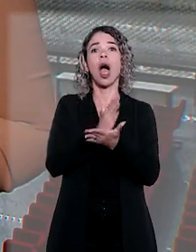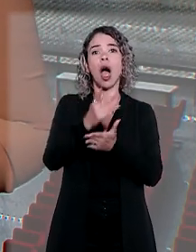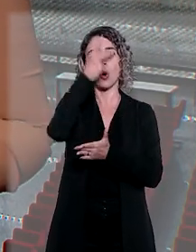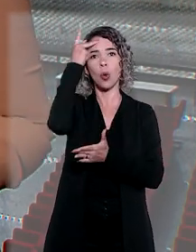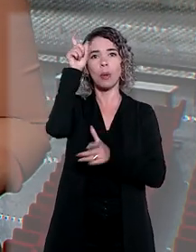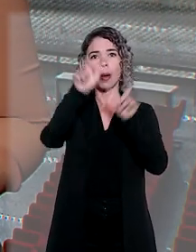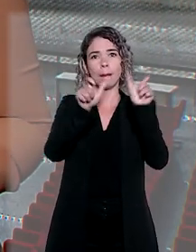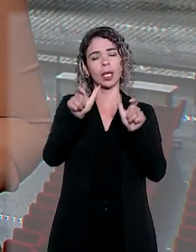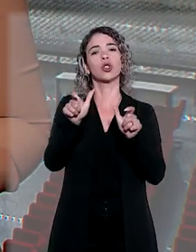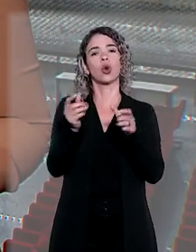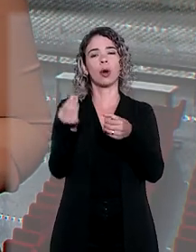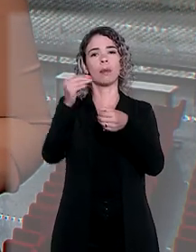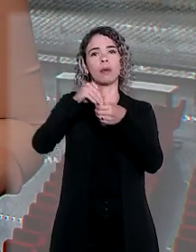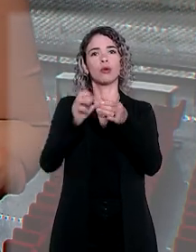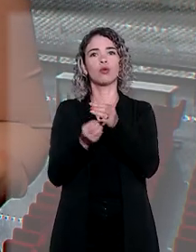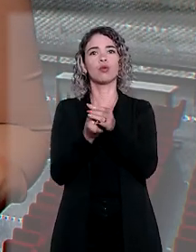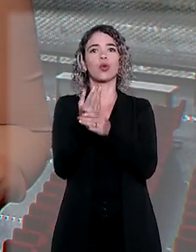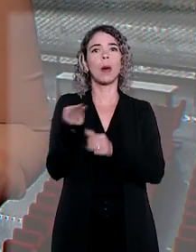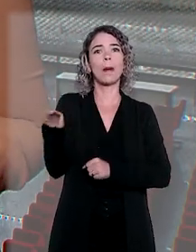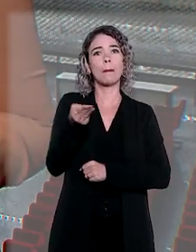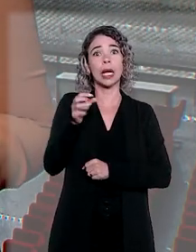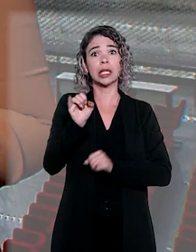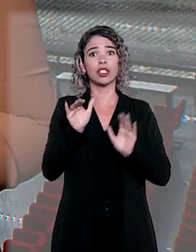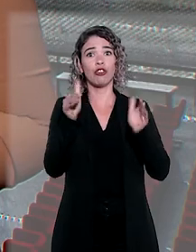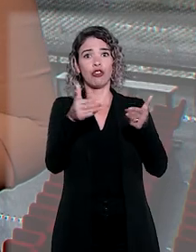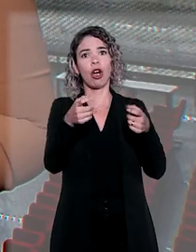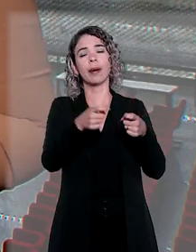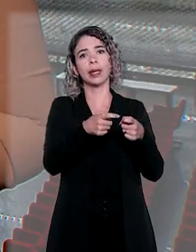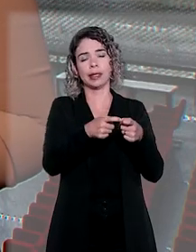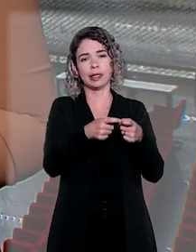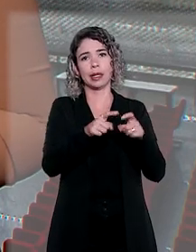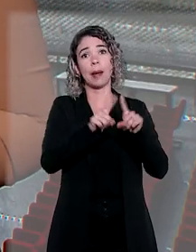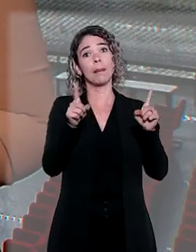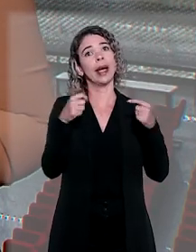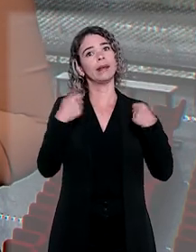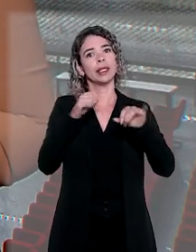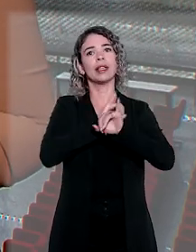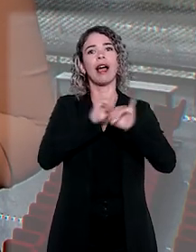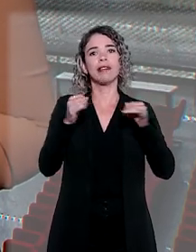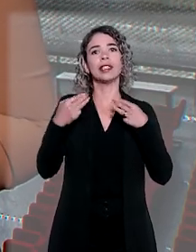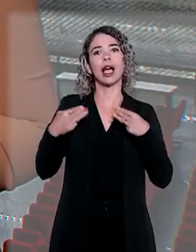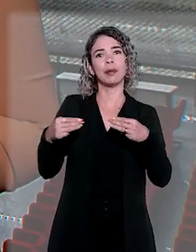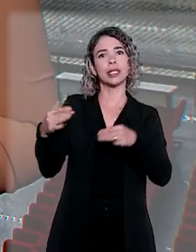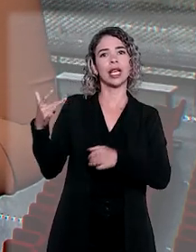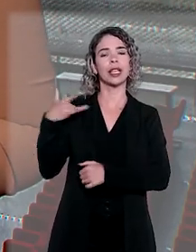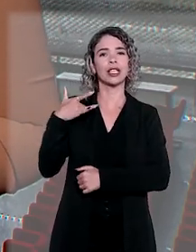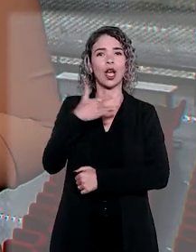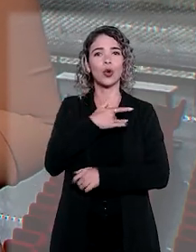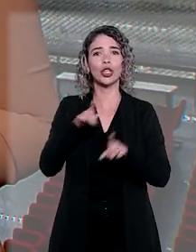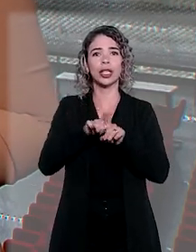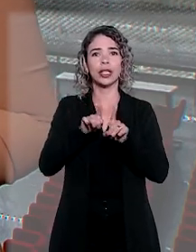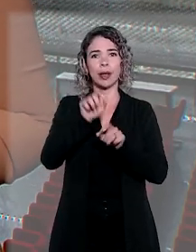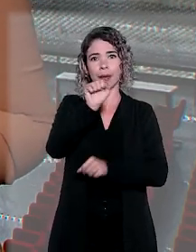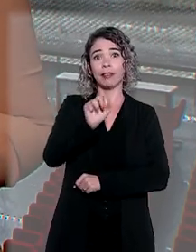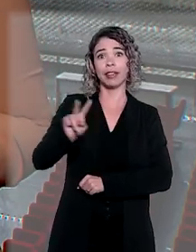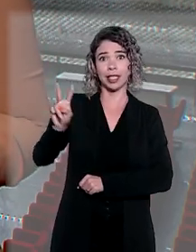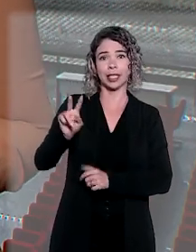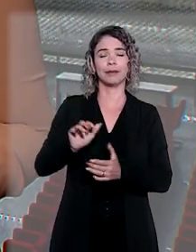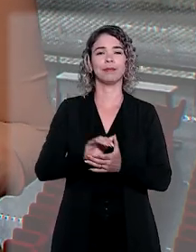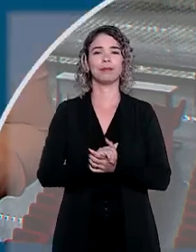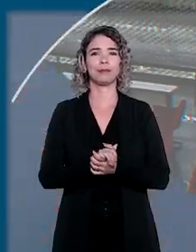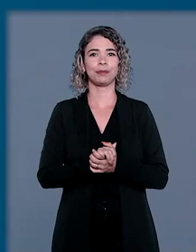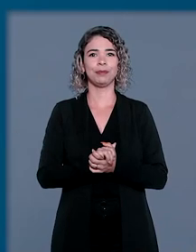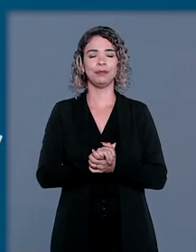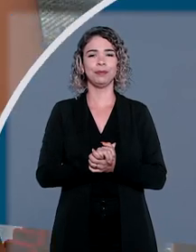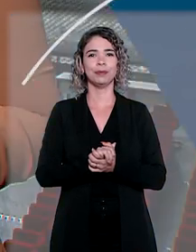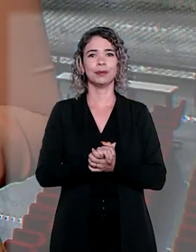concedeu salvo-condutos para o cultivo de cannabis com fins medicinais. A decisão deve ser comunicada ao Ministério da Saúde e à